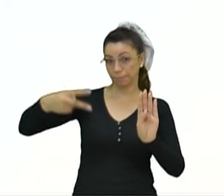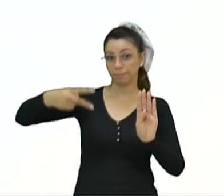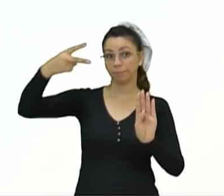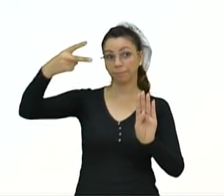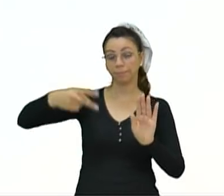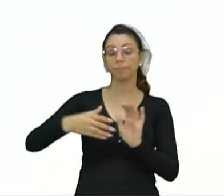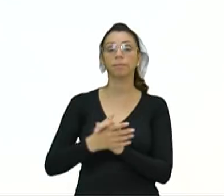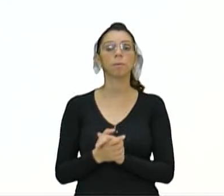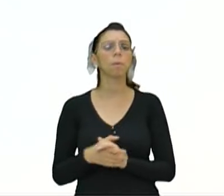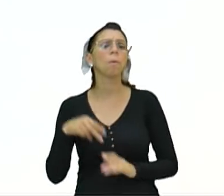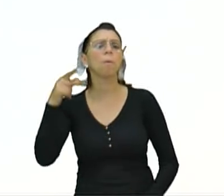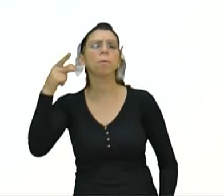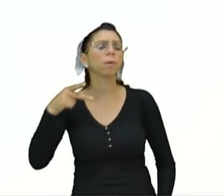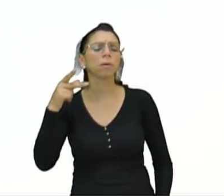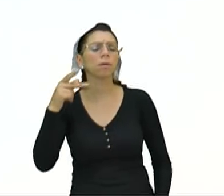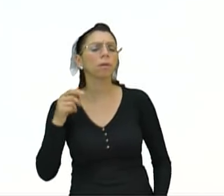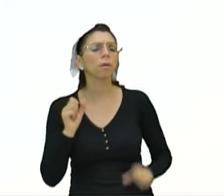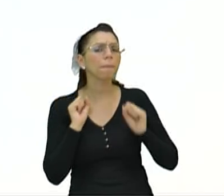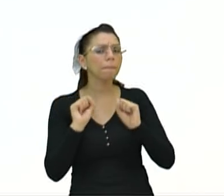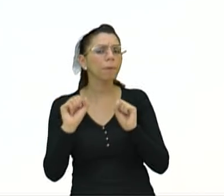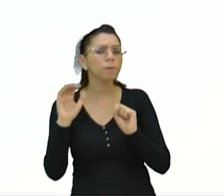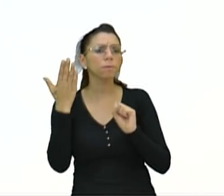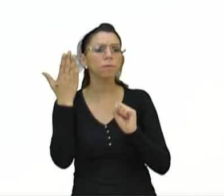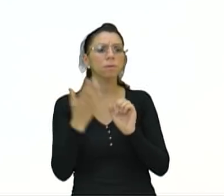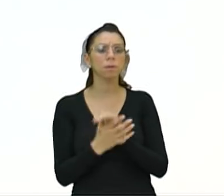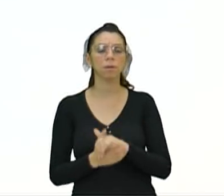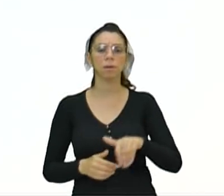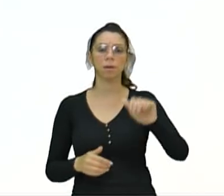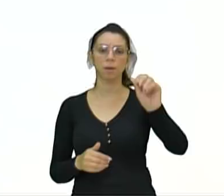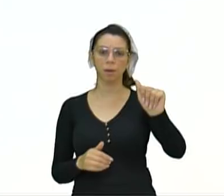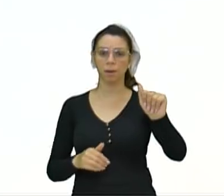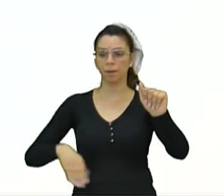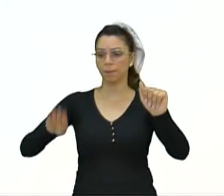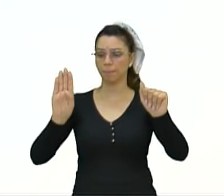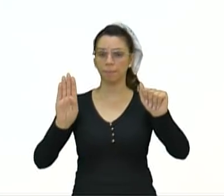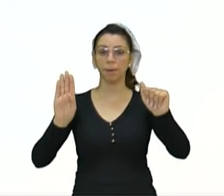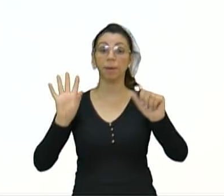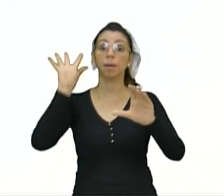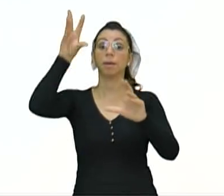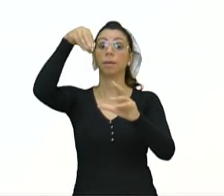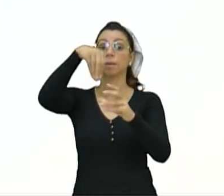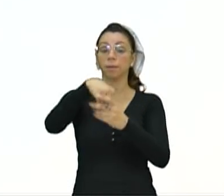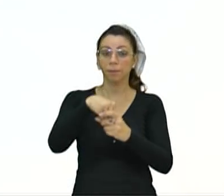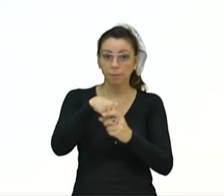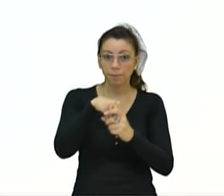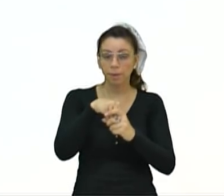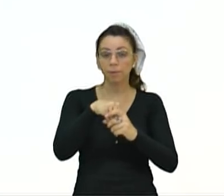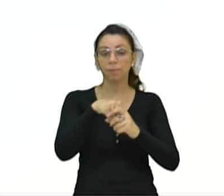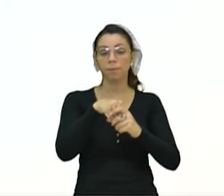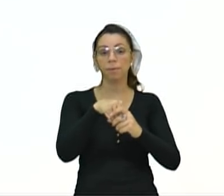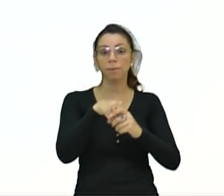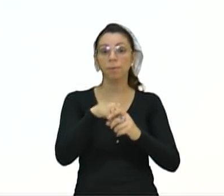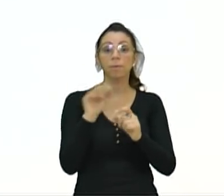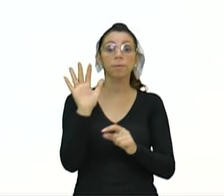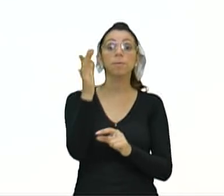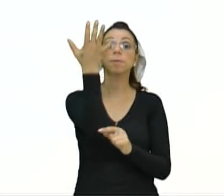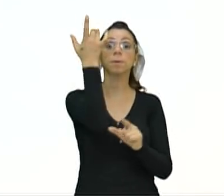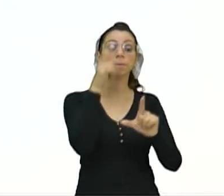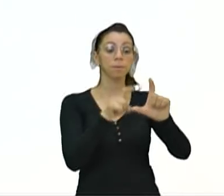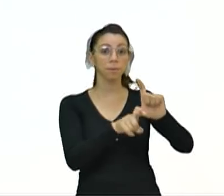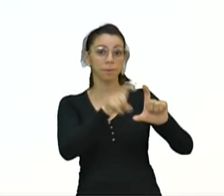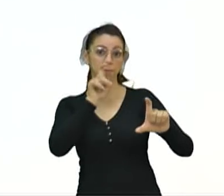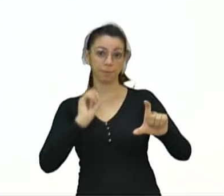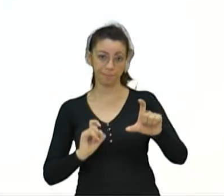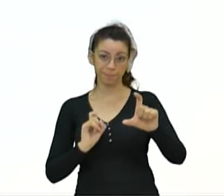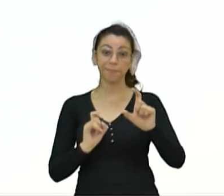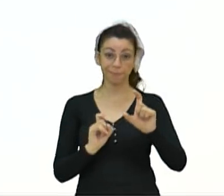o que é a probabilidade de ocorrer A, dado que ocorreu B, dentro dos eventos independentes? A professora mostrou ali anteriormente, então é